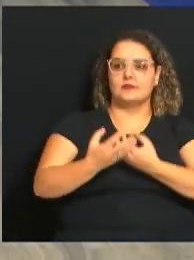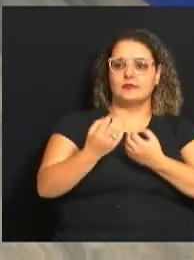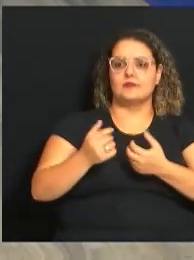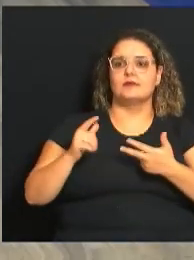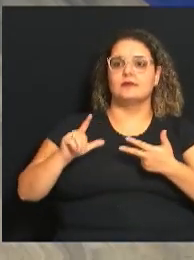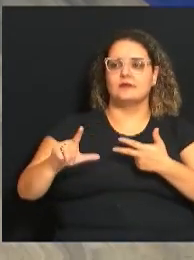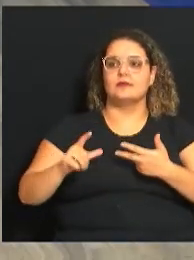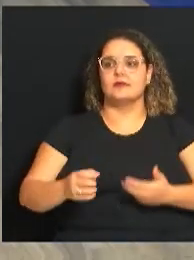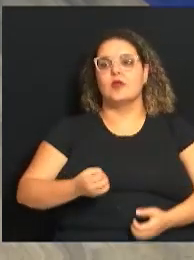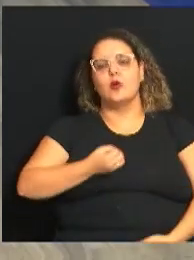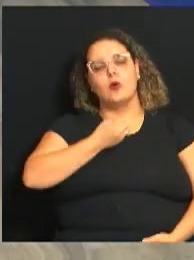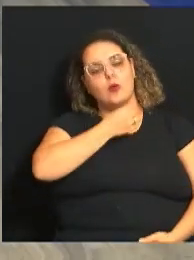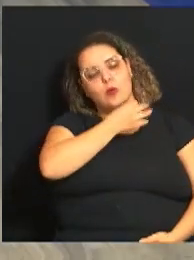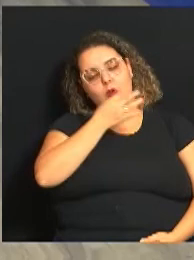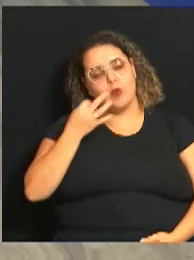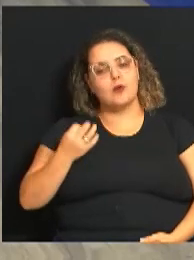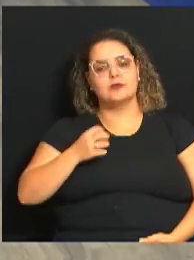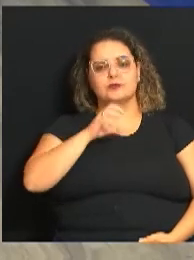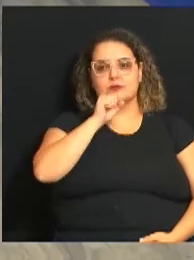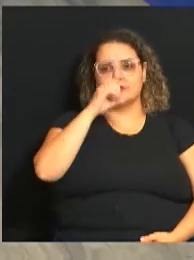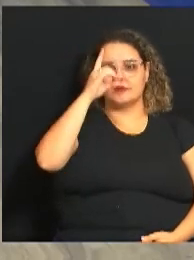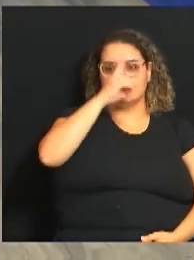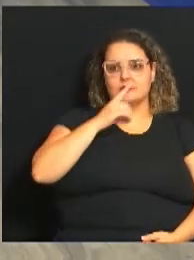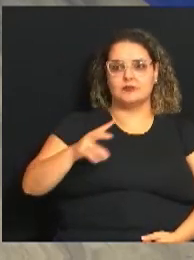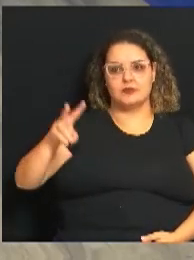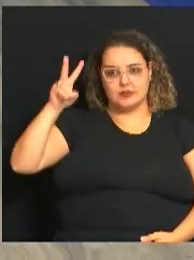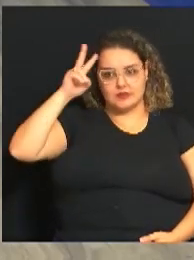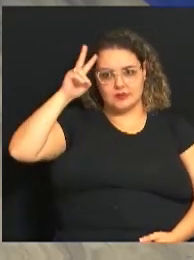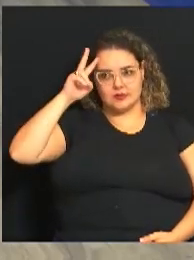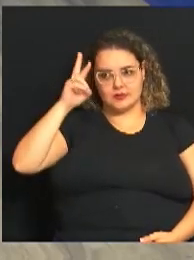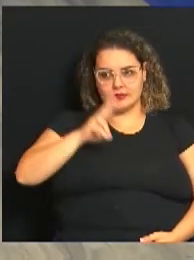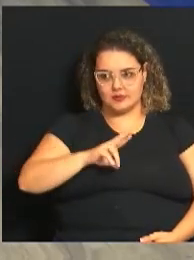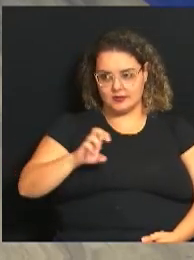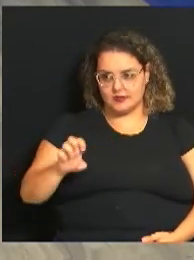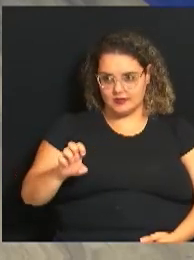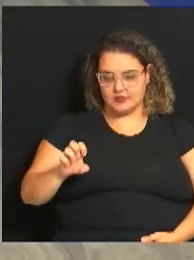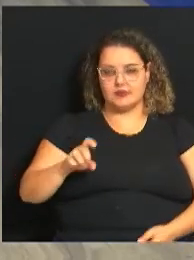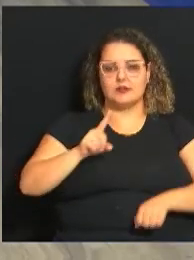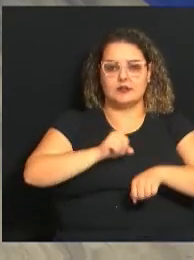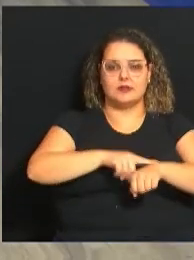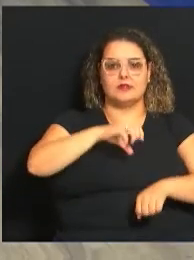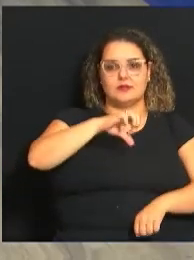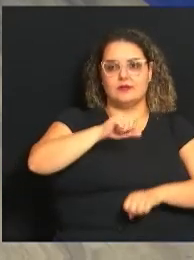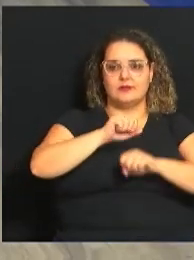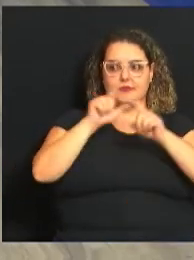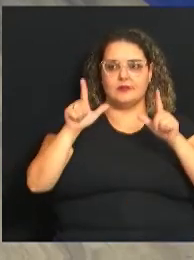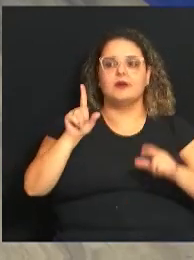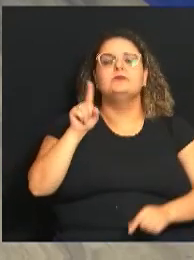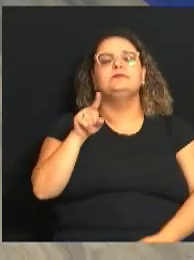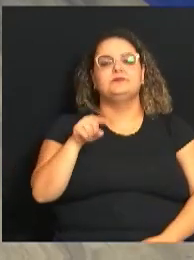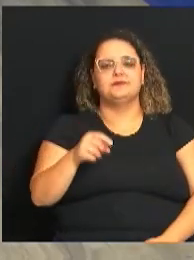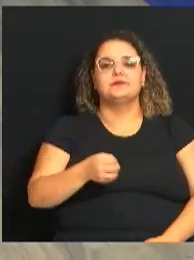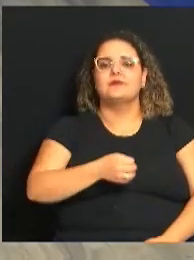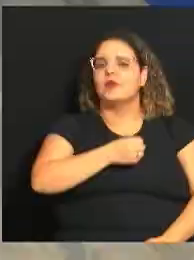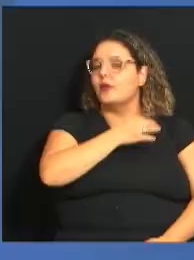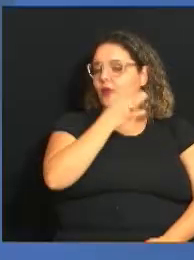Ótimo fim de semana e segunda-feira tem a reunião extraordinária a partir das 9 horas da manhã. Sim, então um ótimo fim de